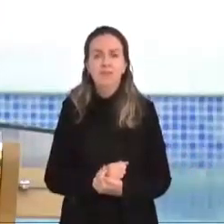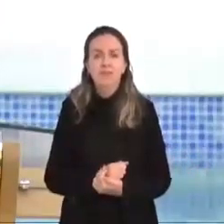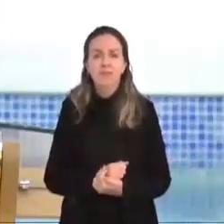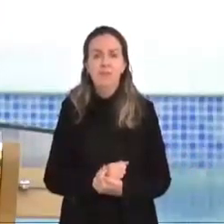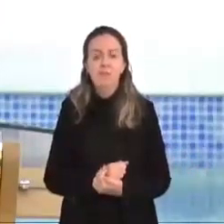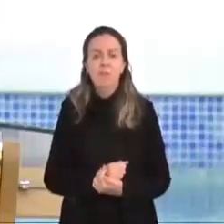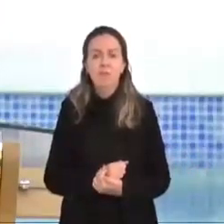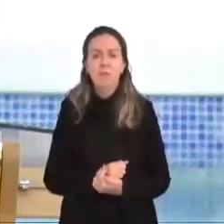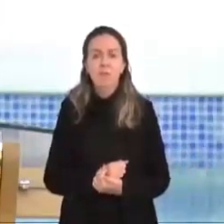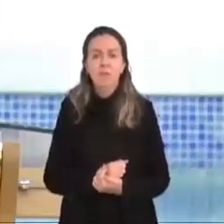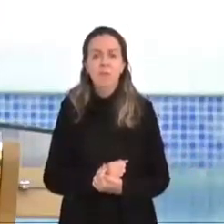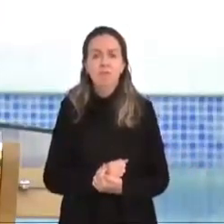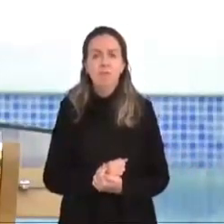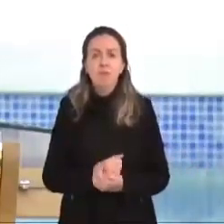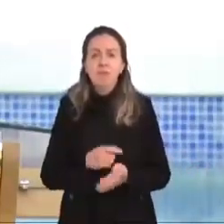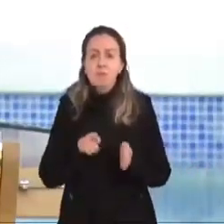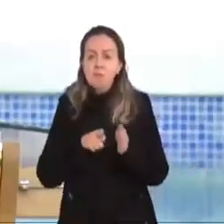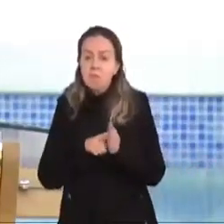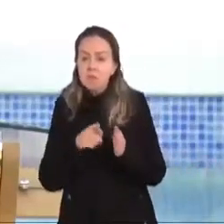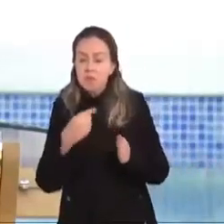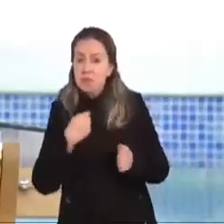então por que nós não oraremos?